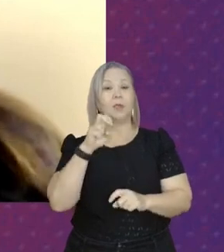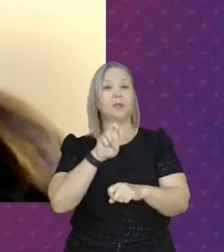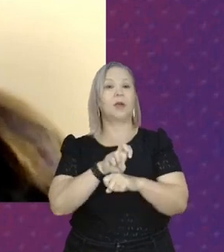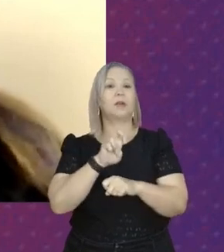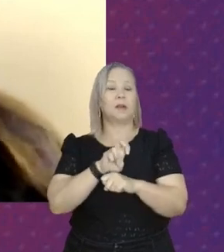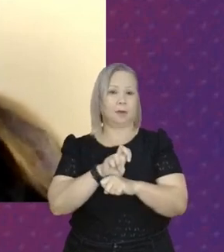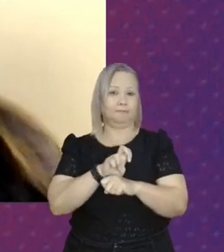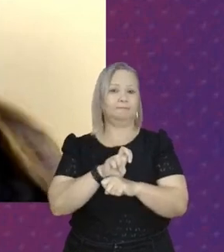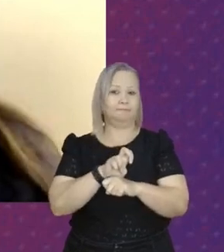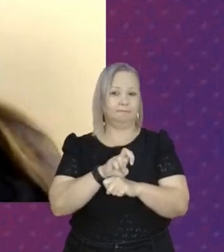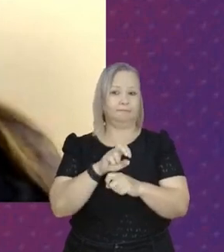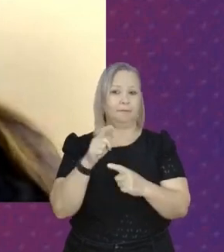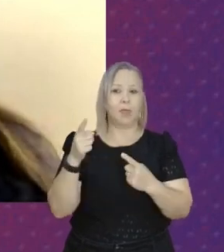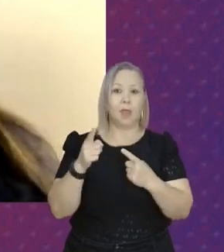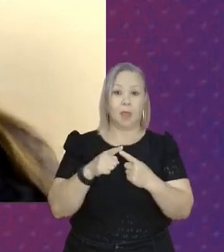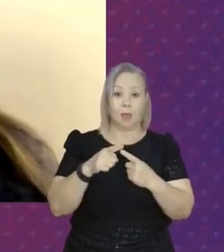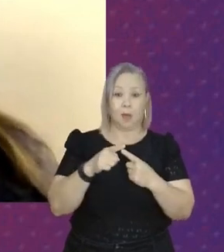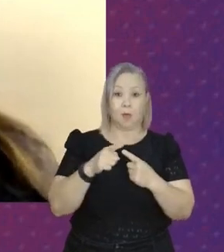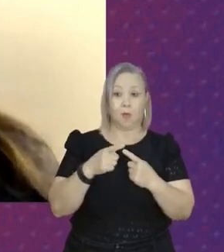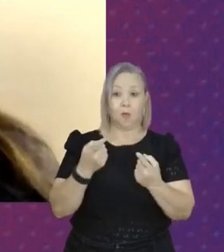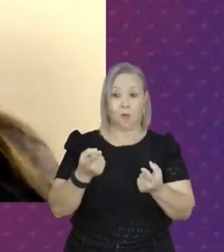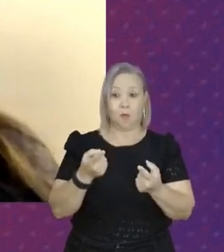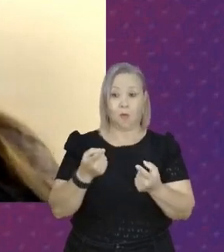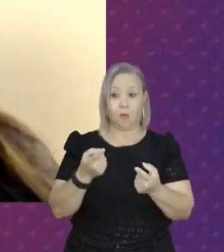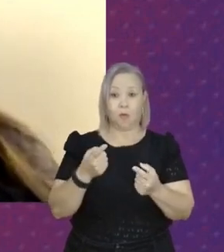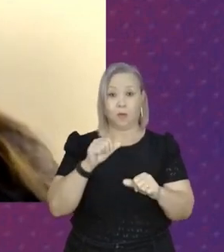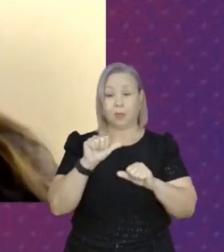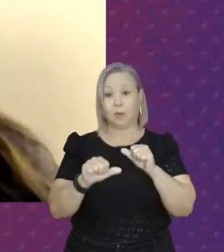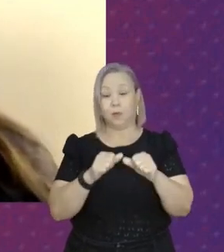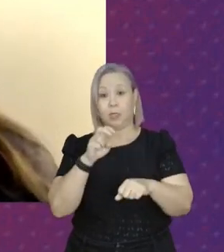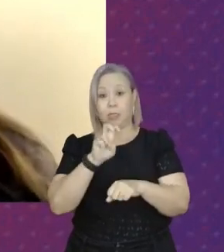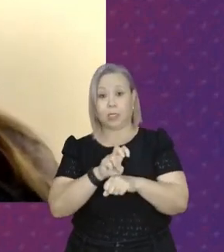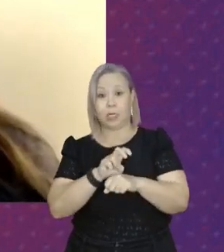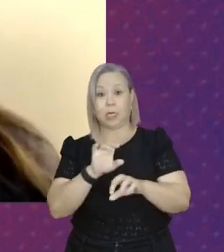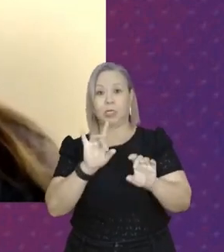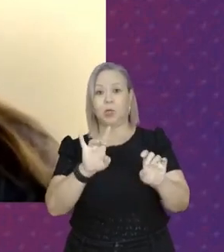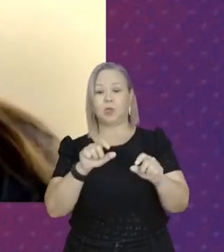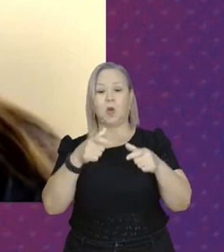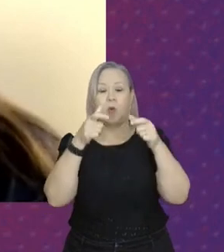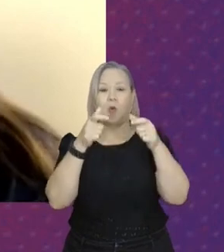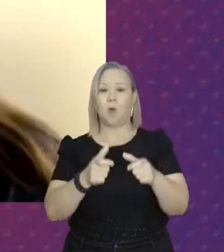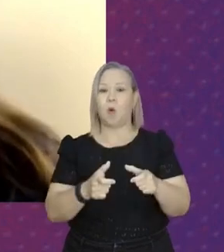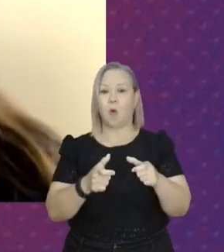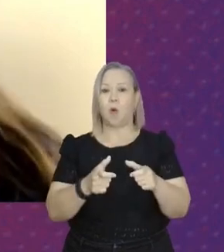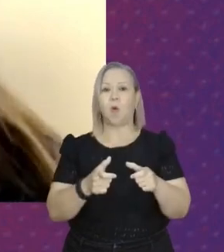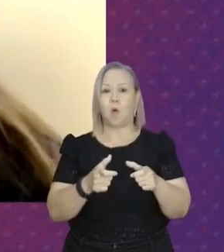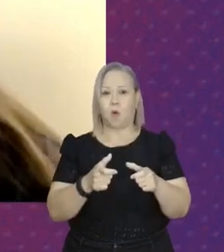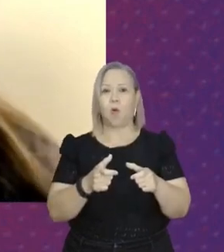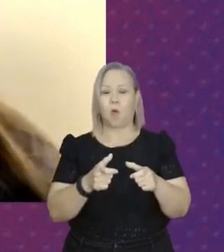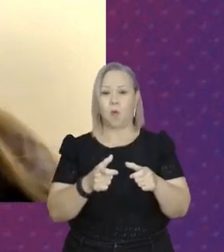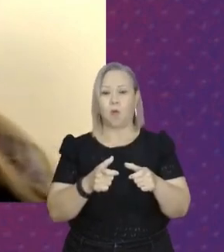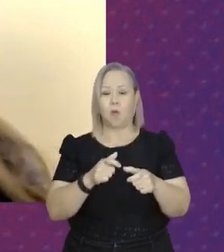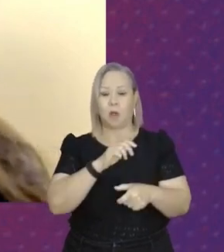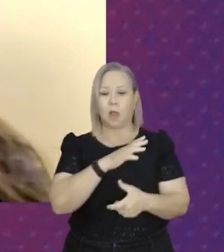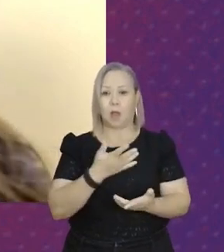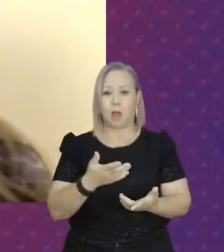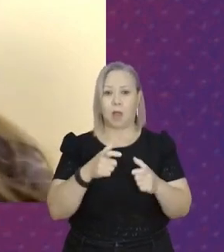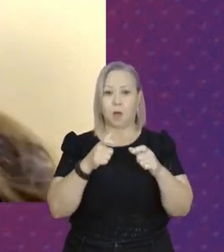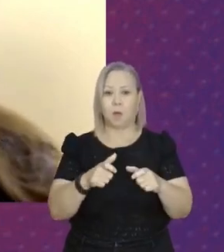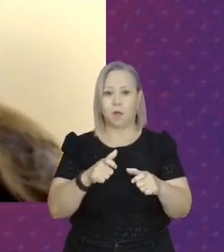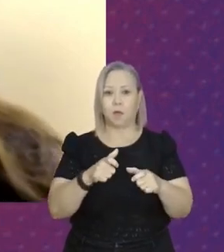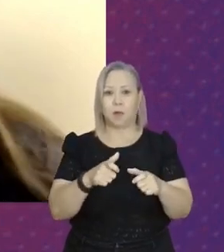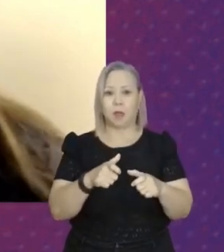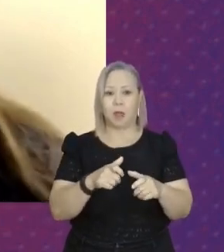creche. E essa mudança, né, da creche não só como um lugar, esse estigma que tinha, né, como um depósito